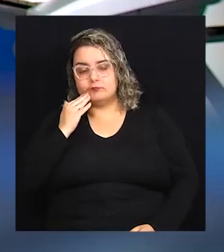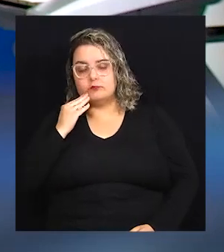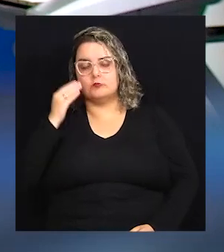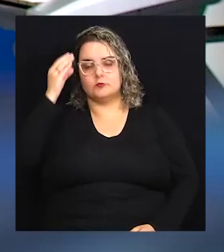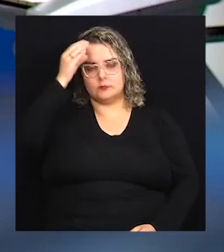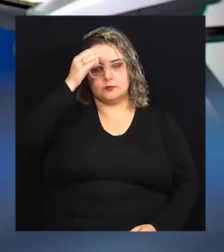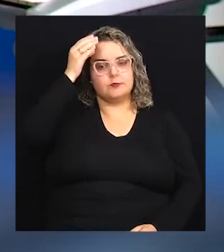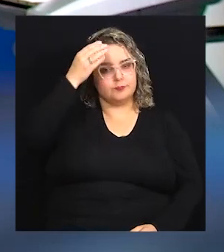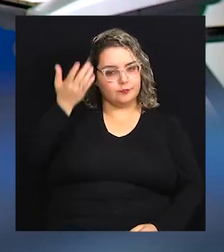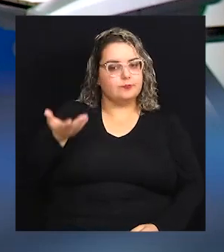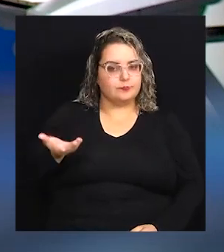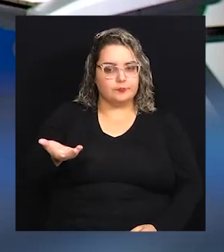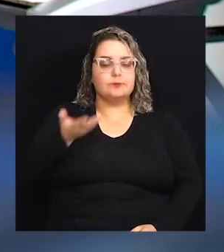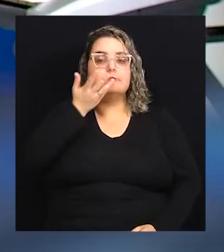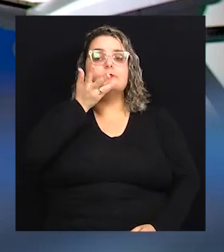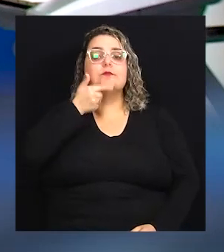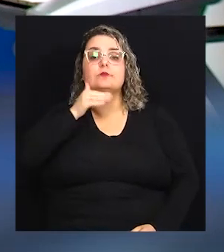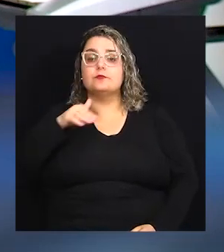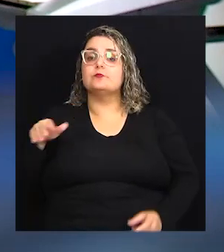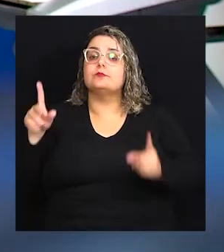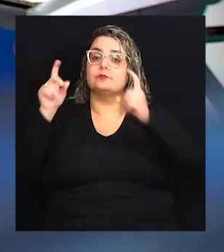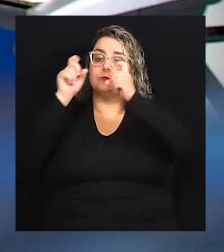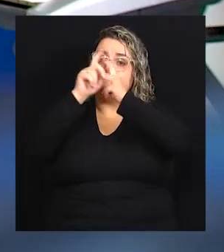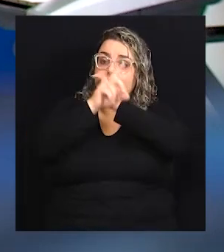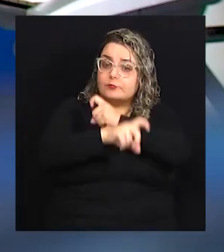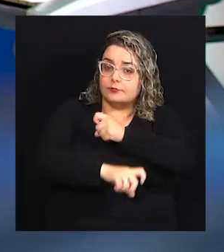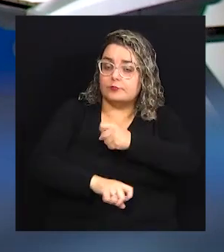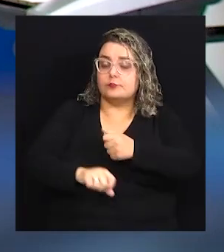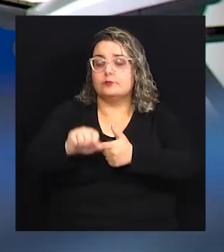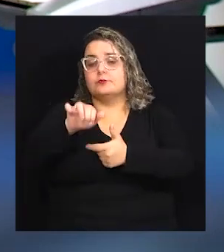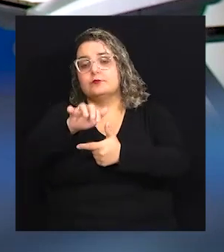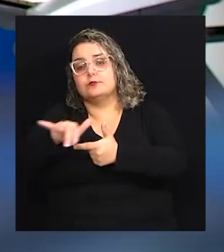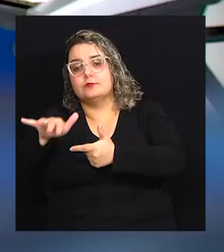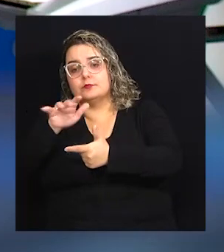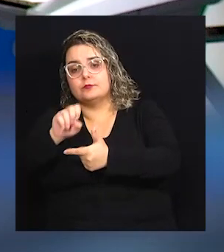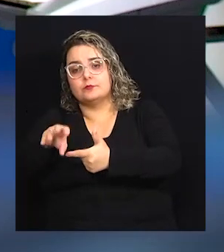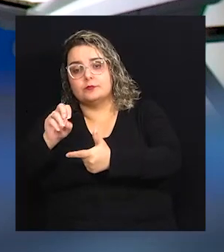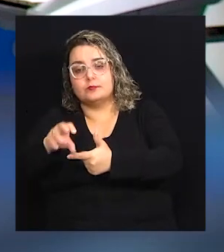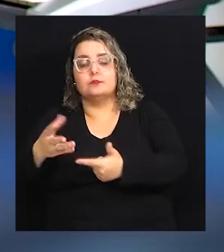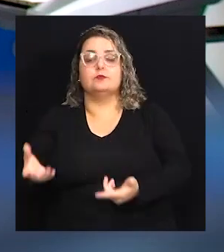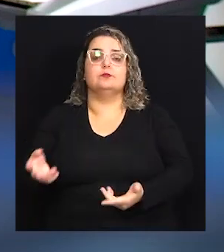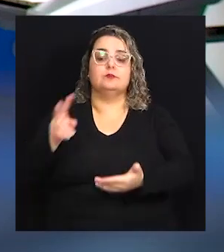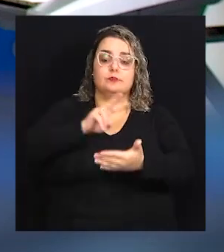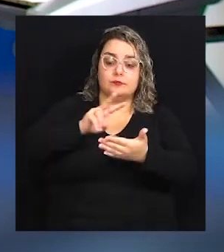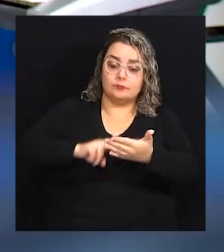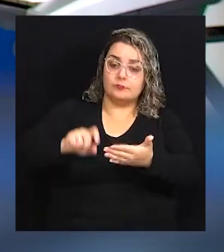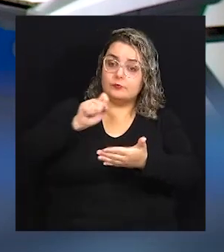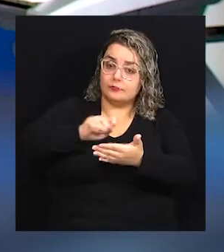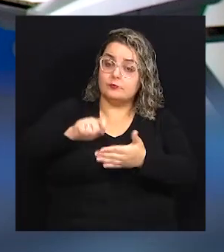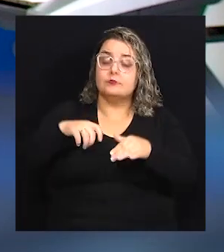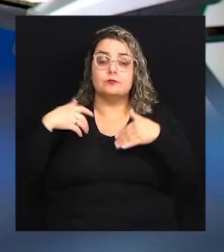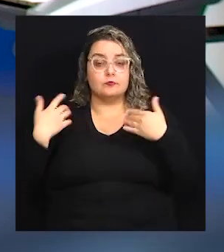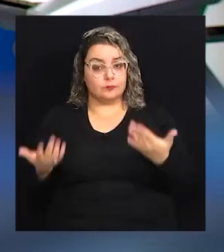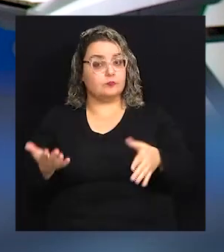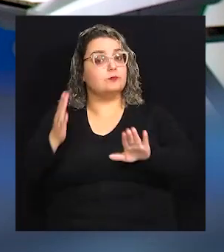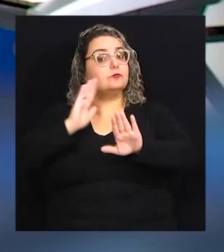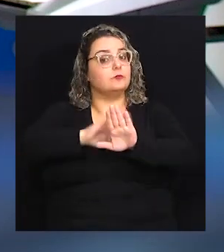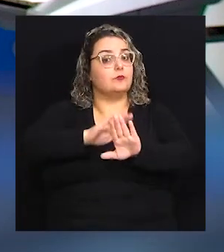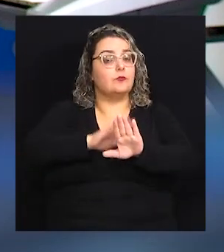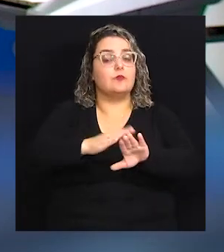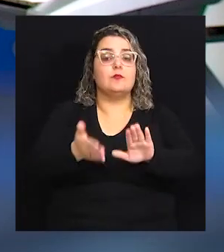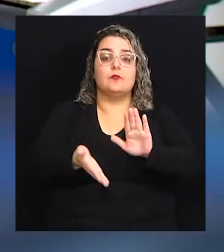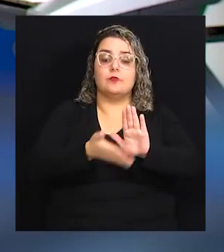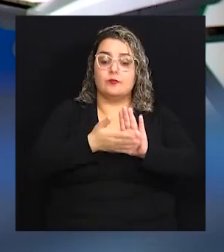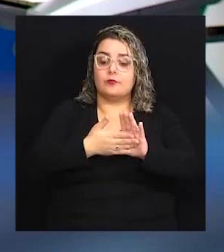parte cognitiva. Crianças com dificuldades na alfabetização, na leitura e na escrita. Então, as